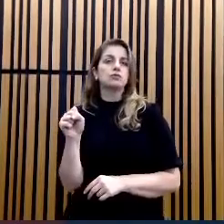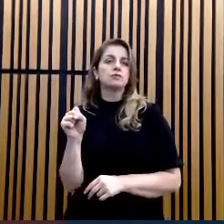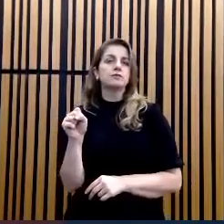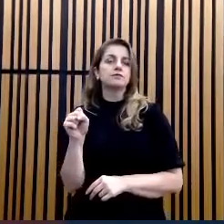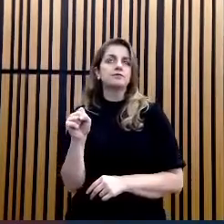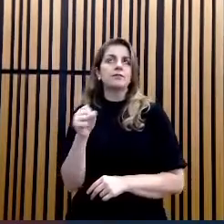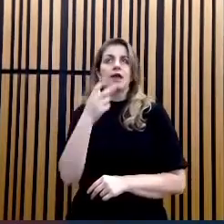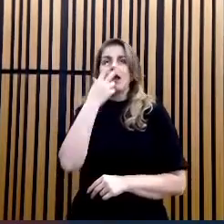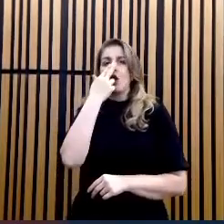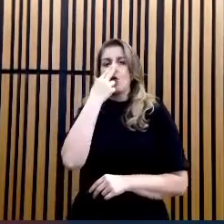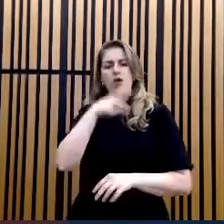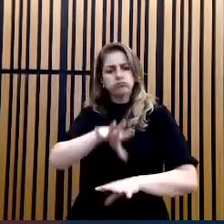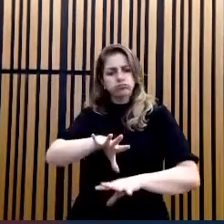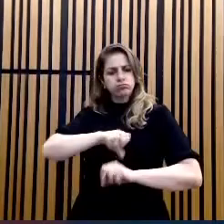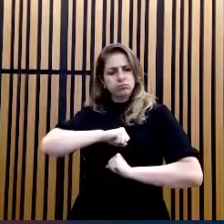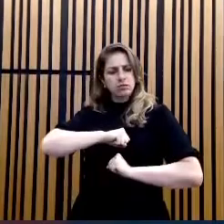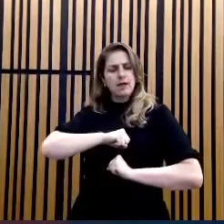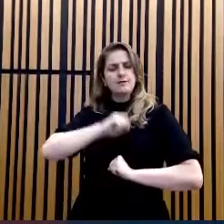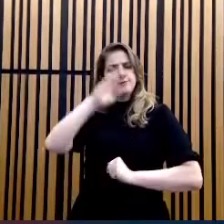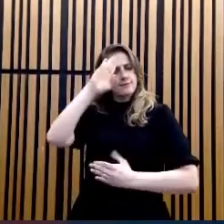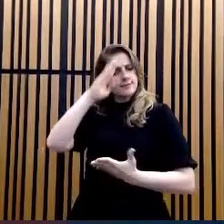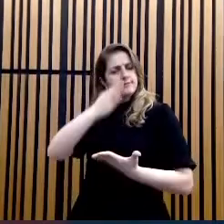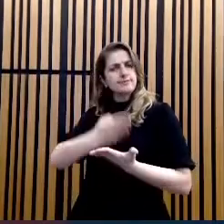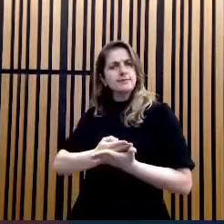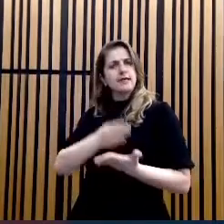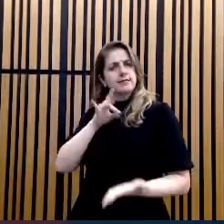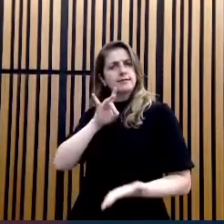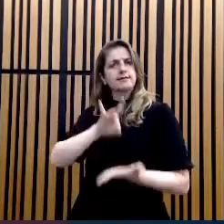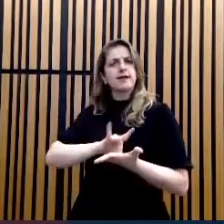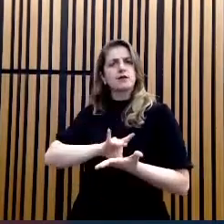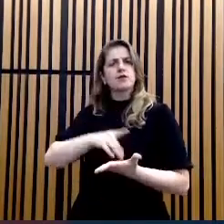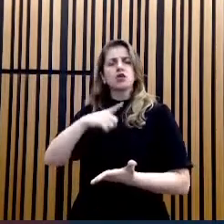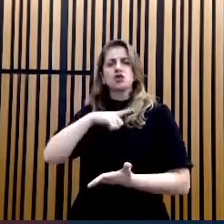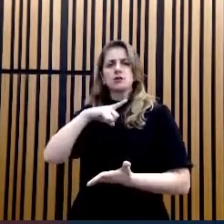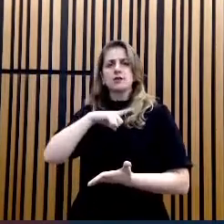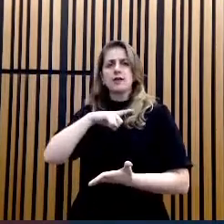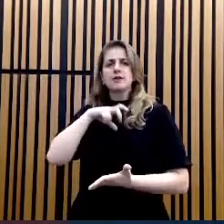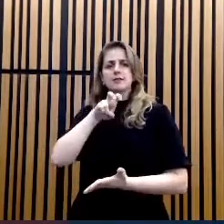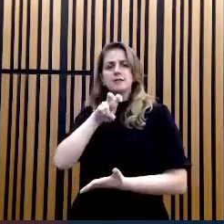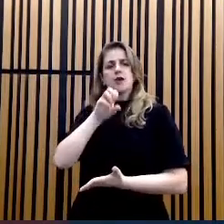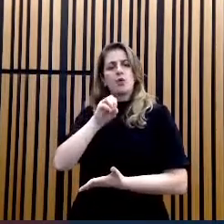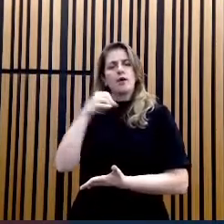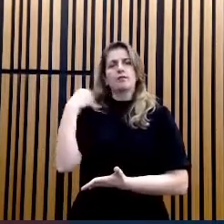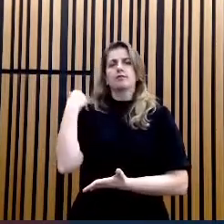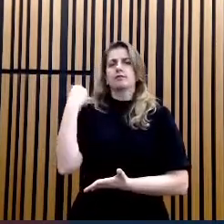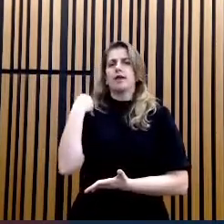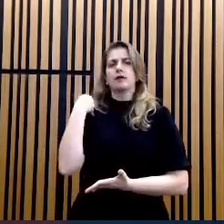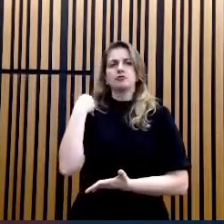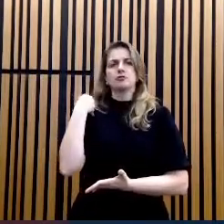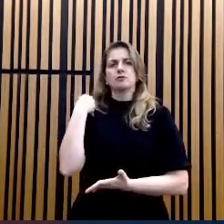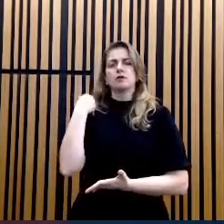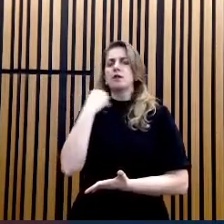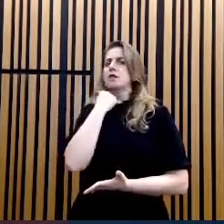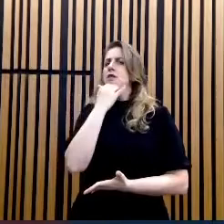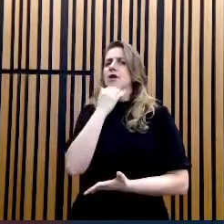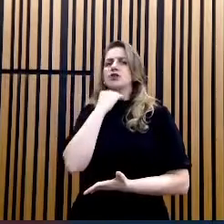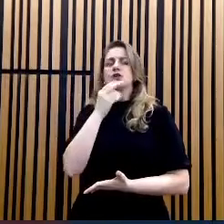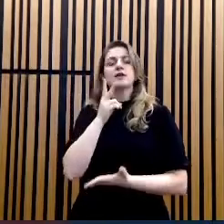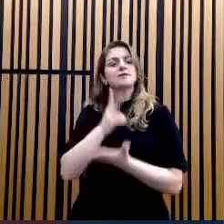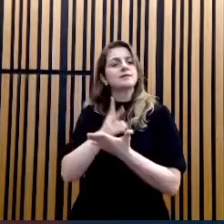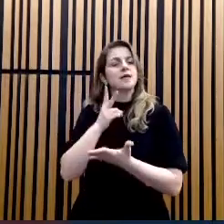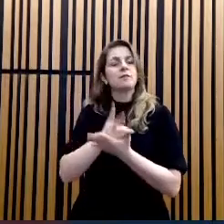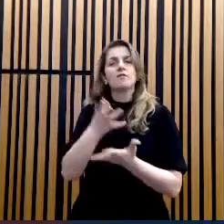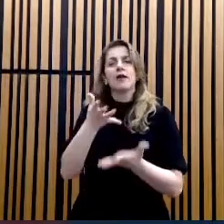se adonar, se a gente não ter certeza de que a gente tem que ter os 50 anos, a gente vai estar sempre correndo atrás dos